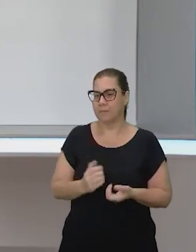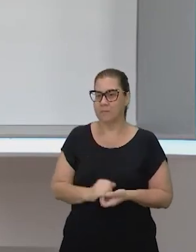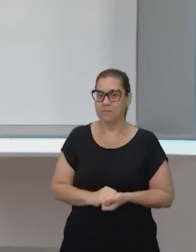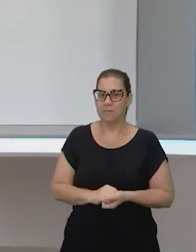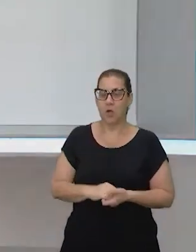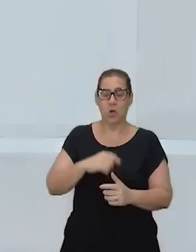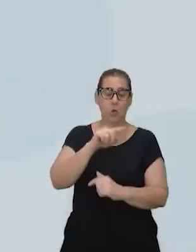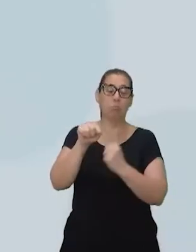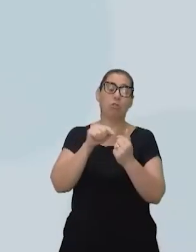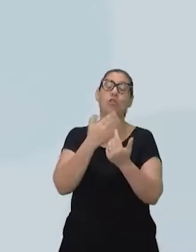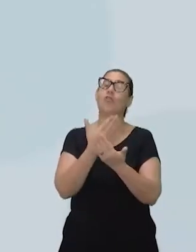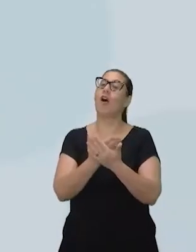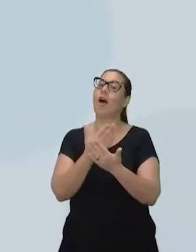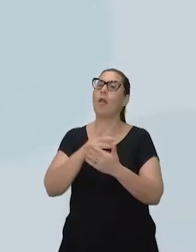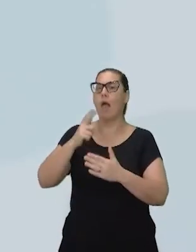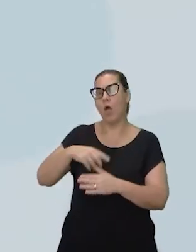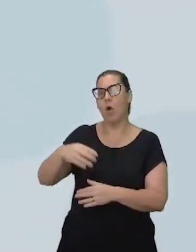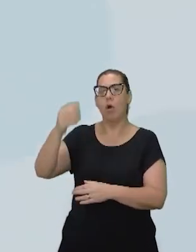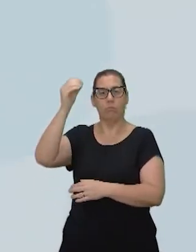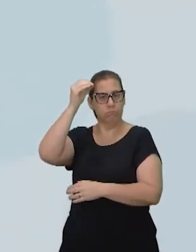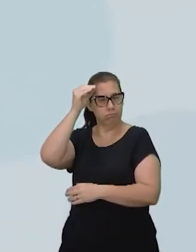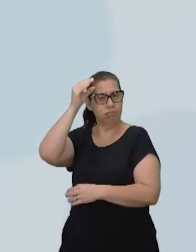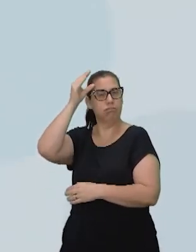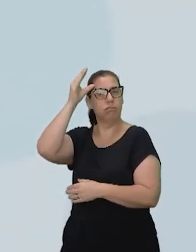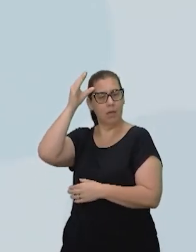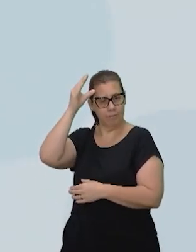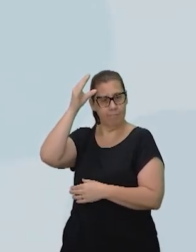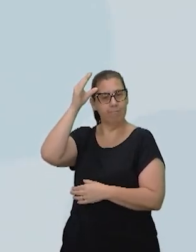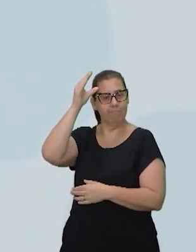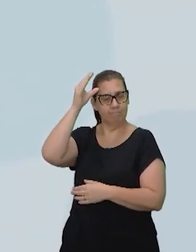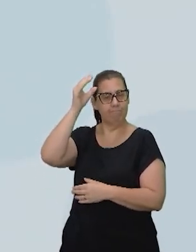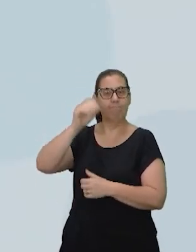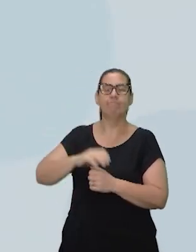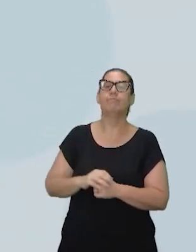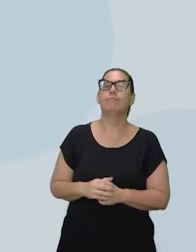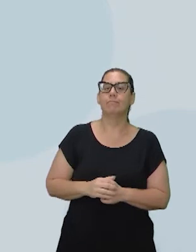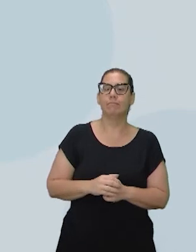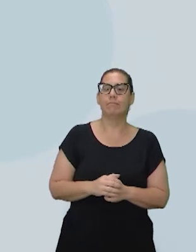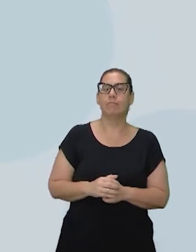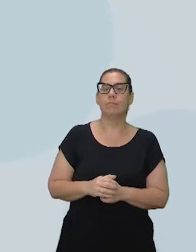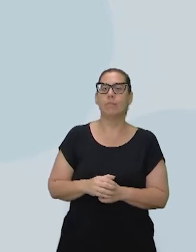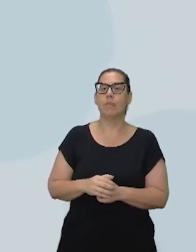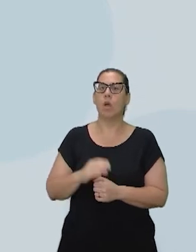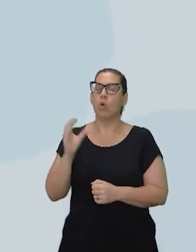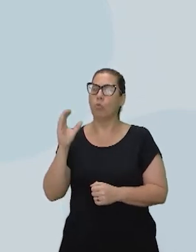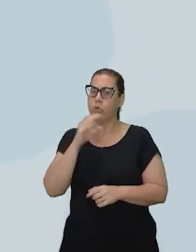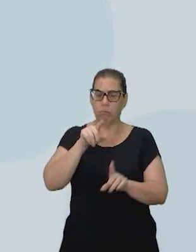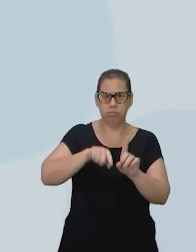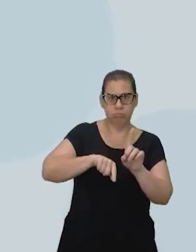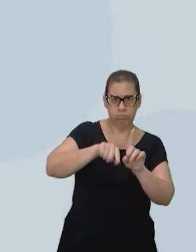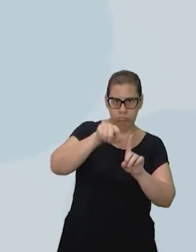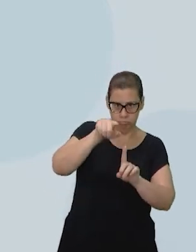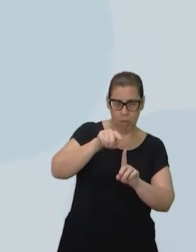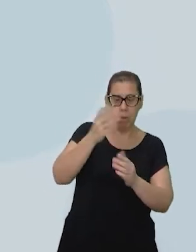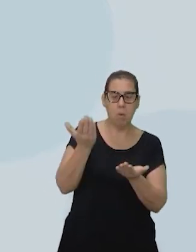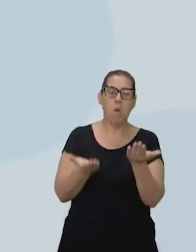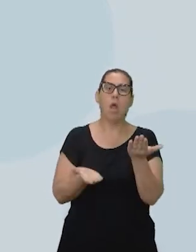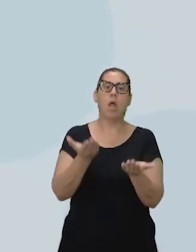O objetivo dessa aula é relacionar o conhecimento sobre o calor, temperatura e equilíbrio termodinâmico